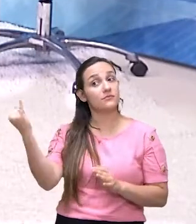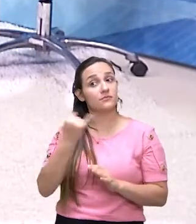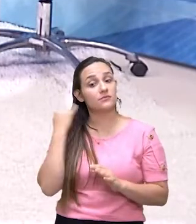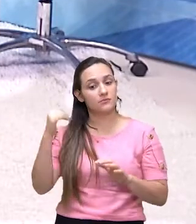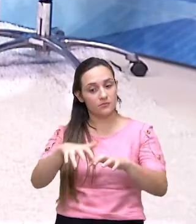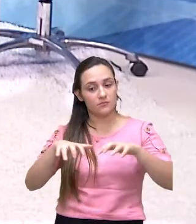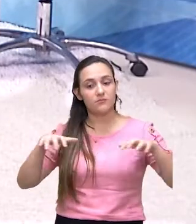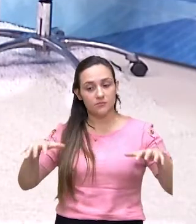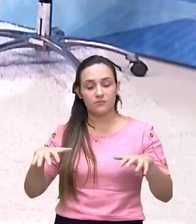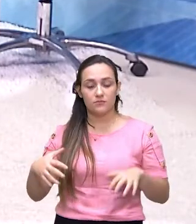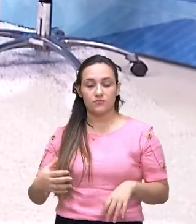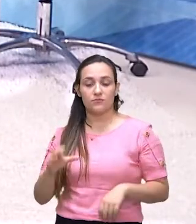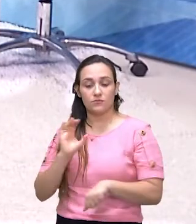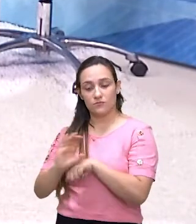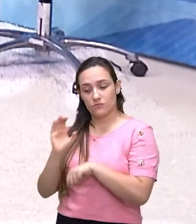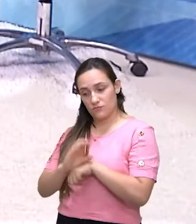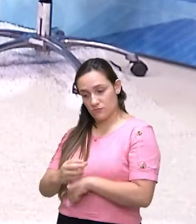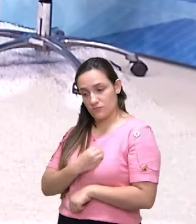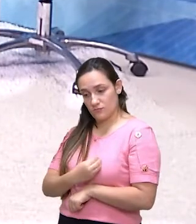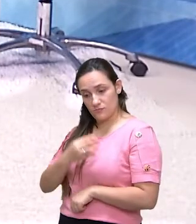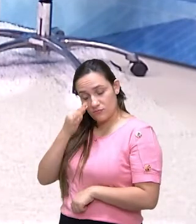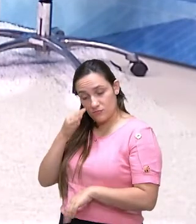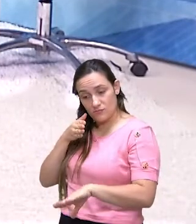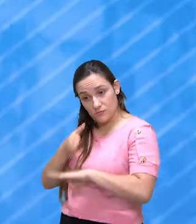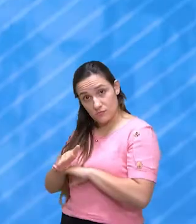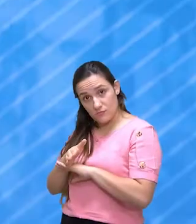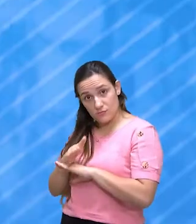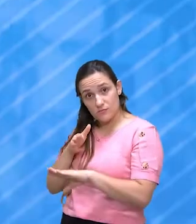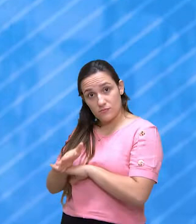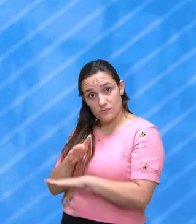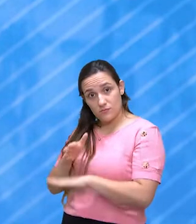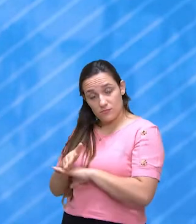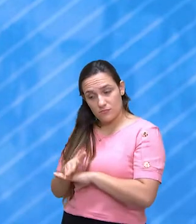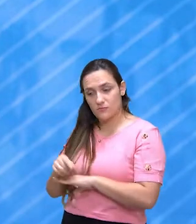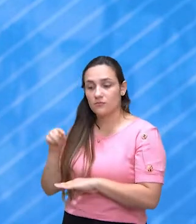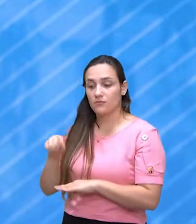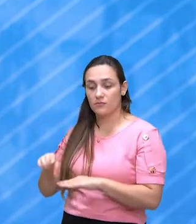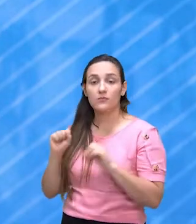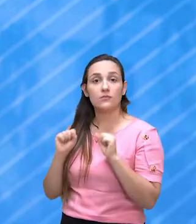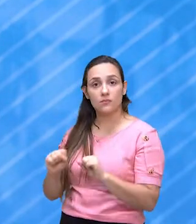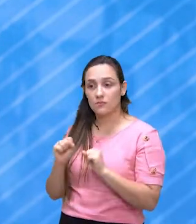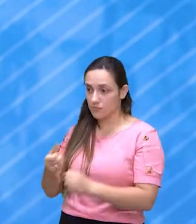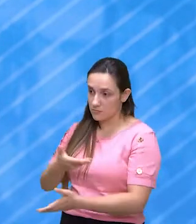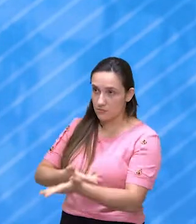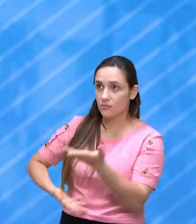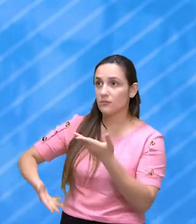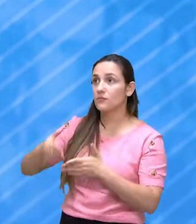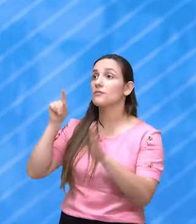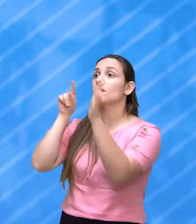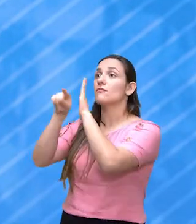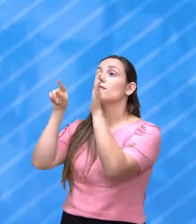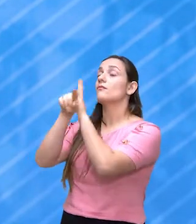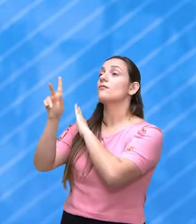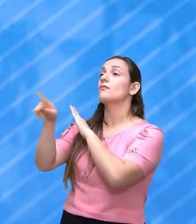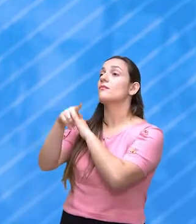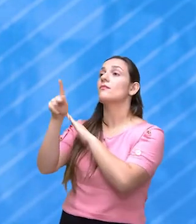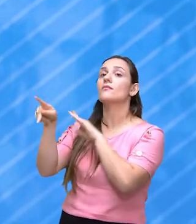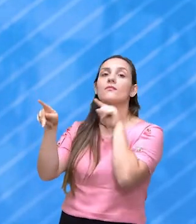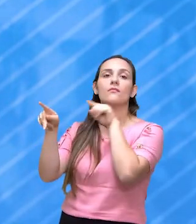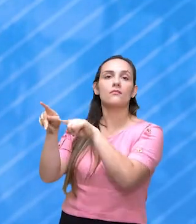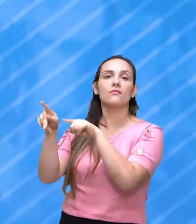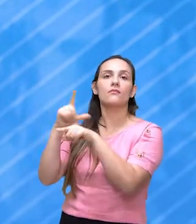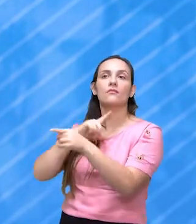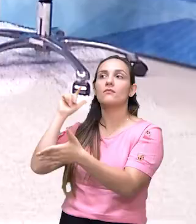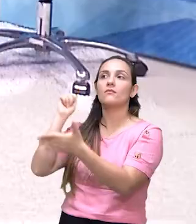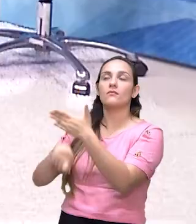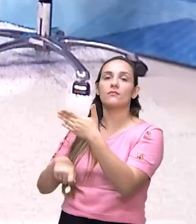a gente diferencial curso presencial é aquele em que o aluno está presente em que o aluno pode interagir com o professor e